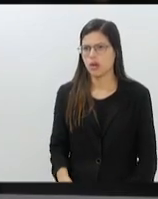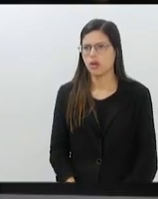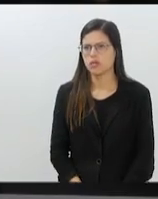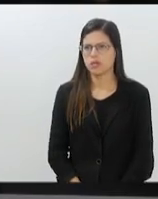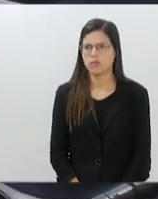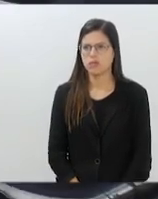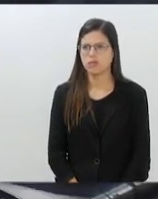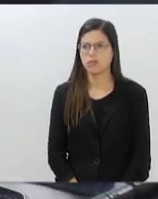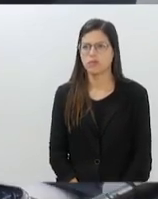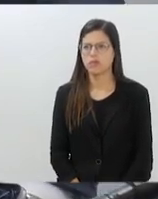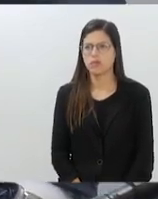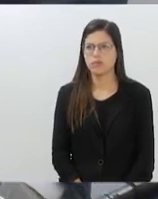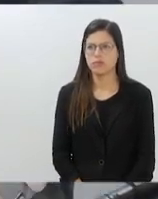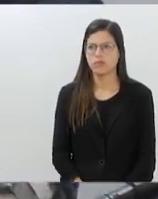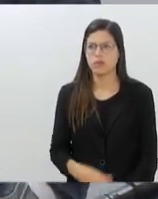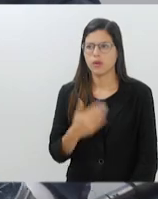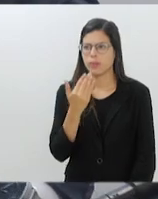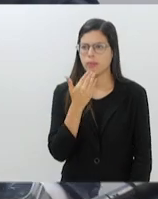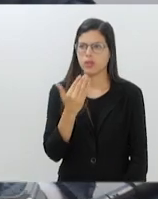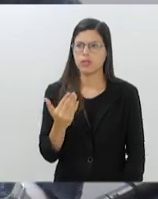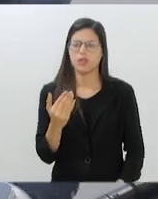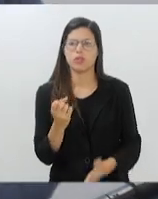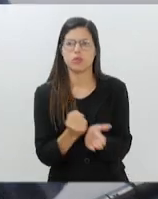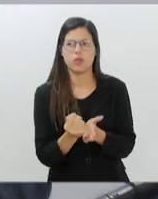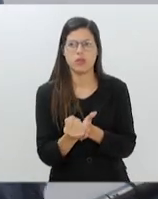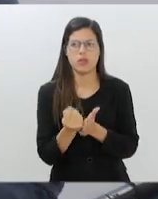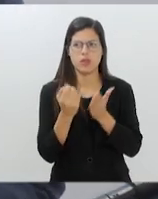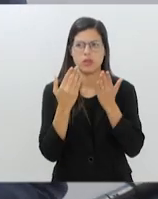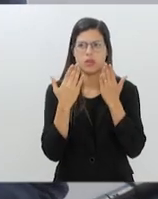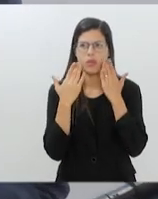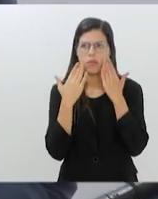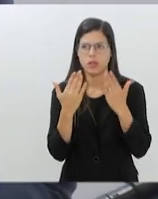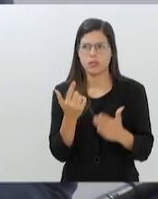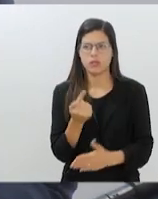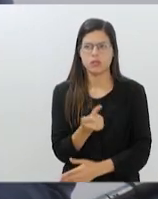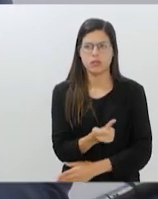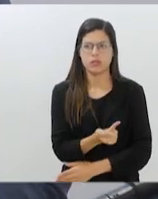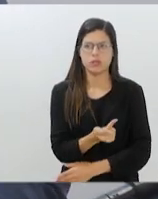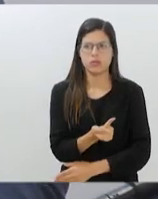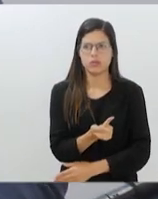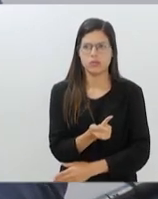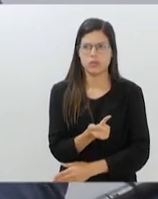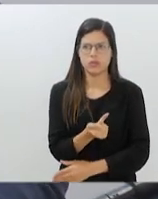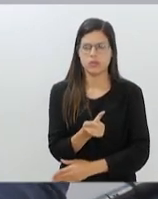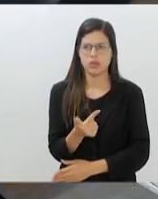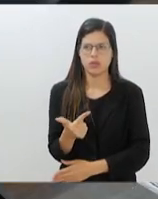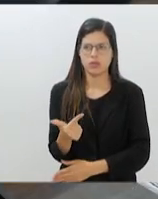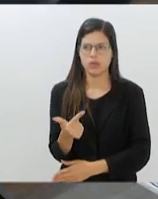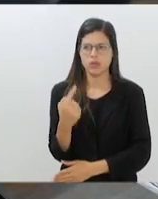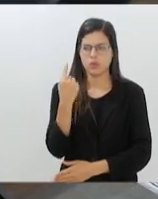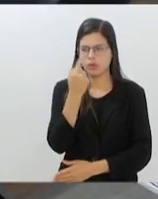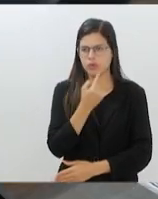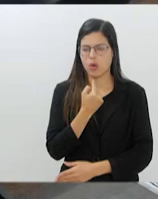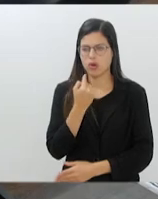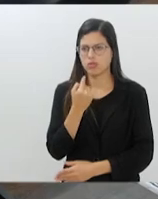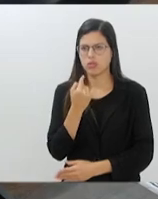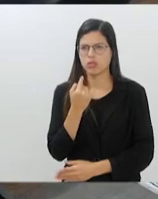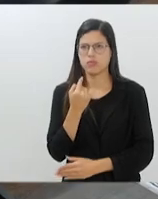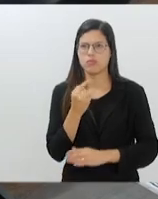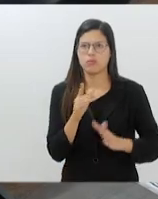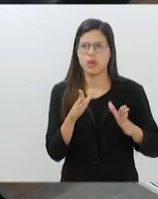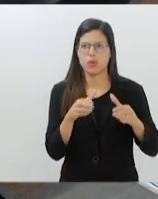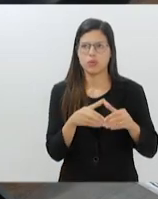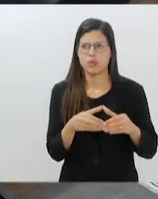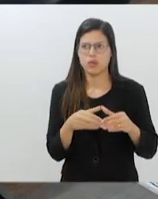Presidente pedi para que esse contrato seja apresentado em 72 horas pra comissão por favor pois não esse contrato tá no Portal de